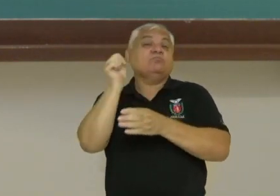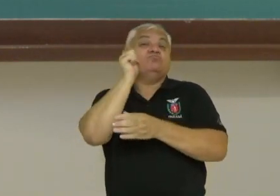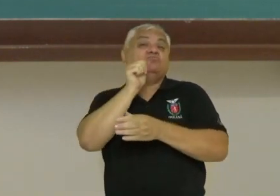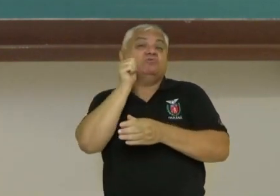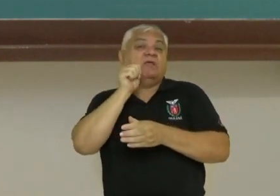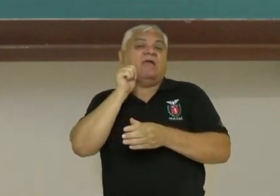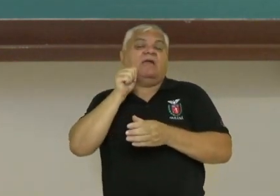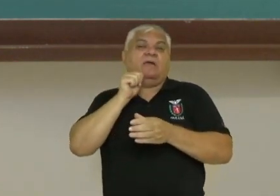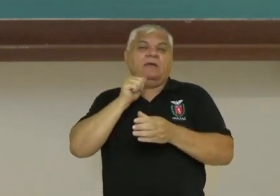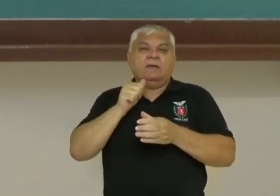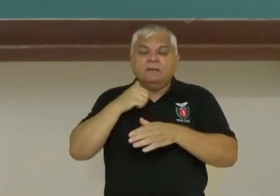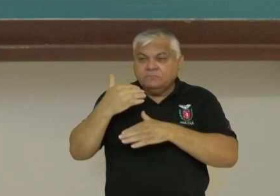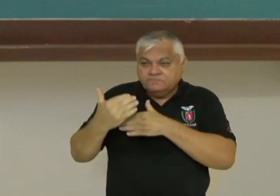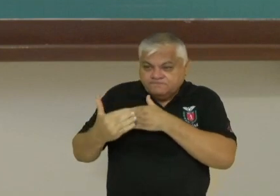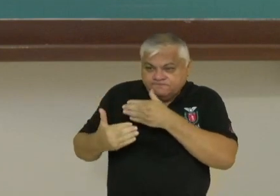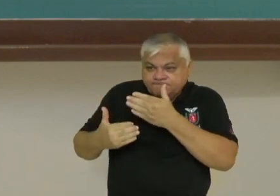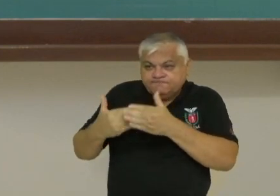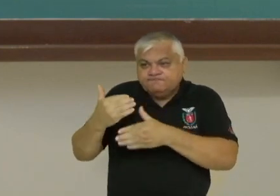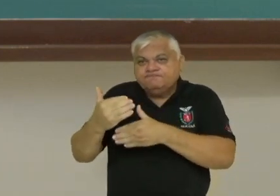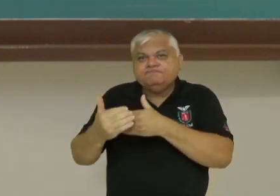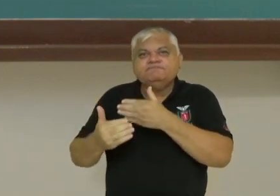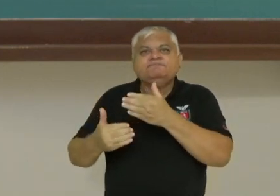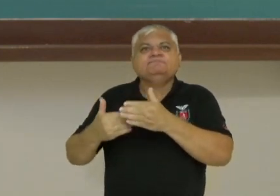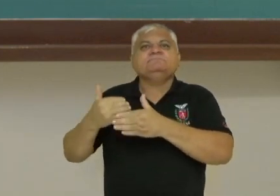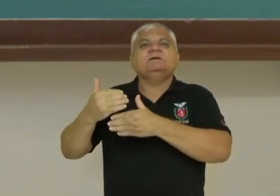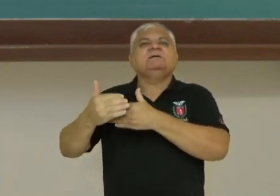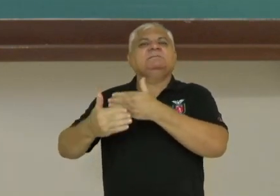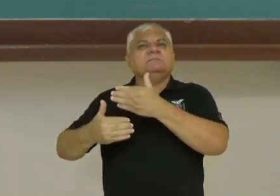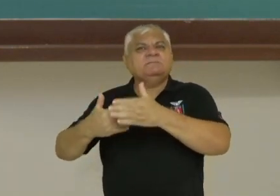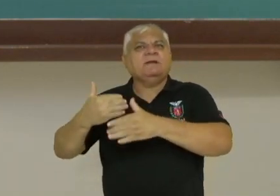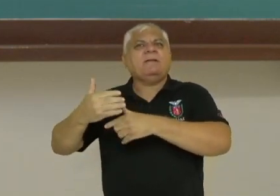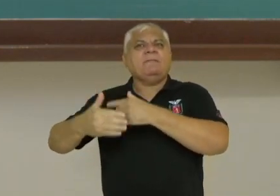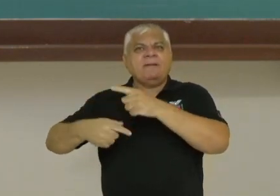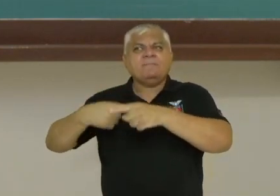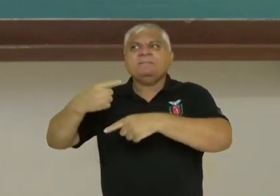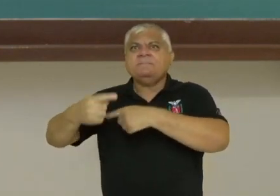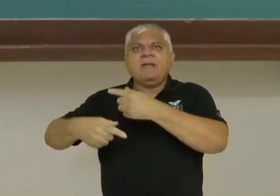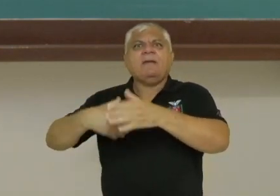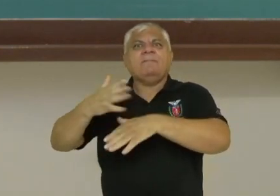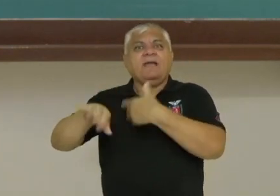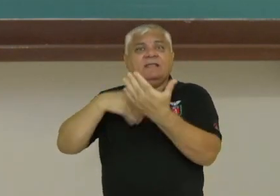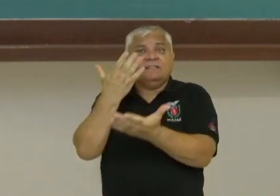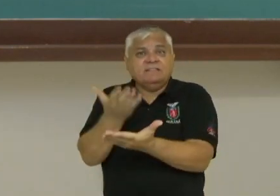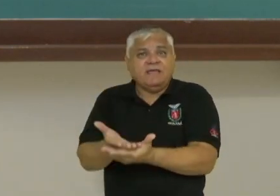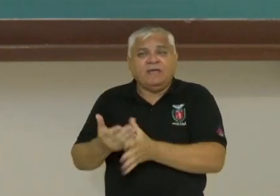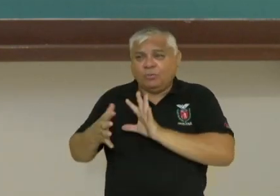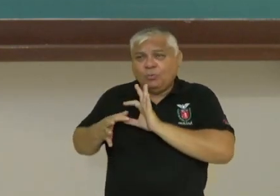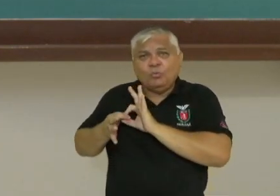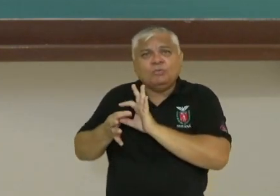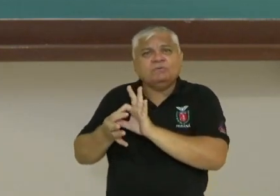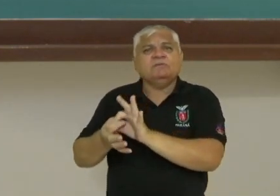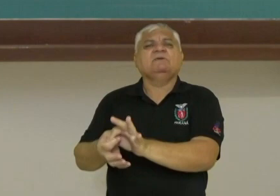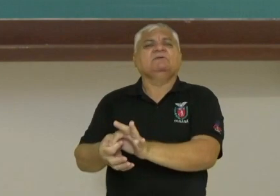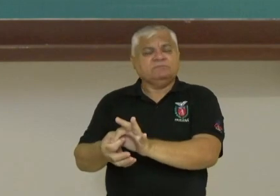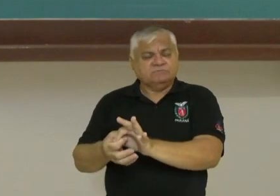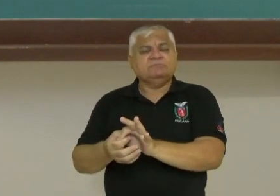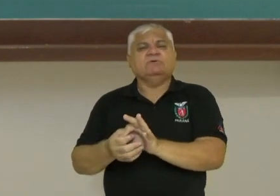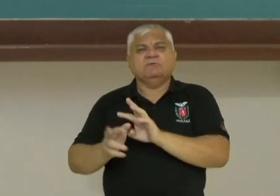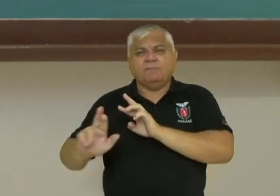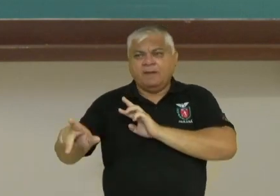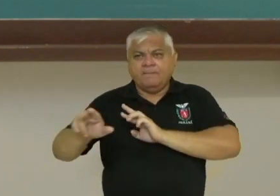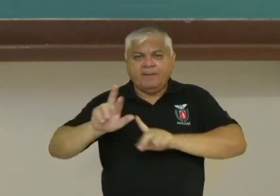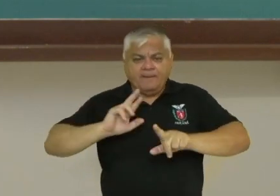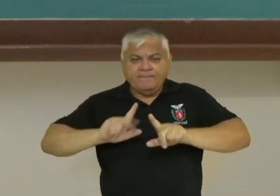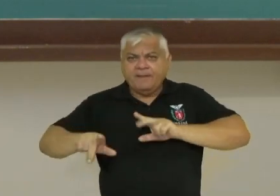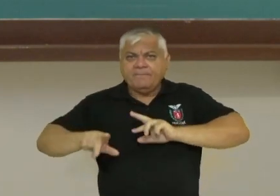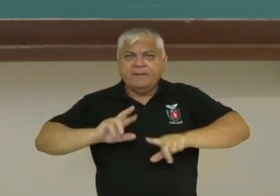mulheres como forma ao culto aos deuses, e ela vai representando esses diversos contextos sociais, essas diferentes